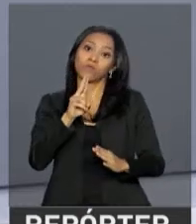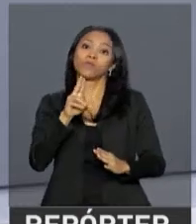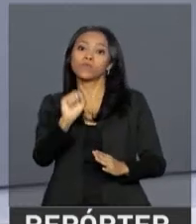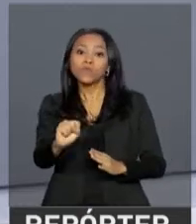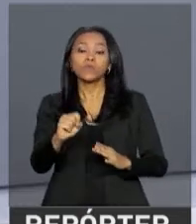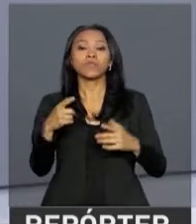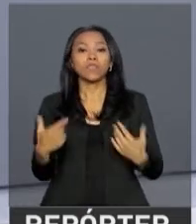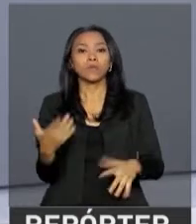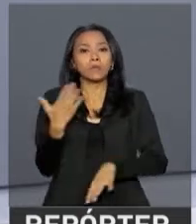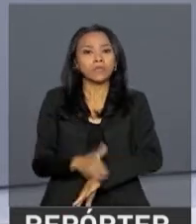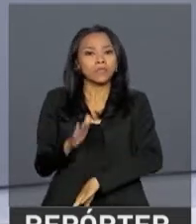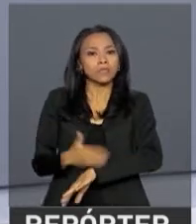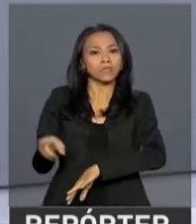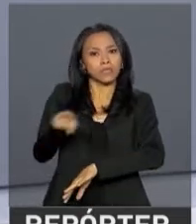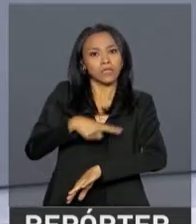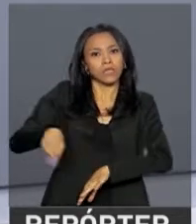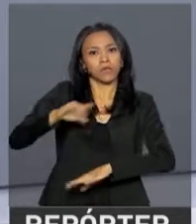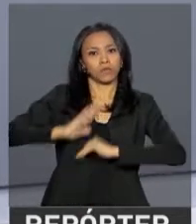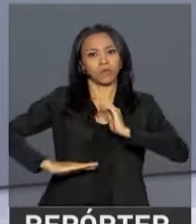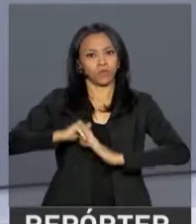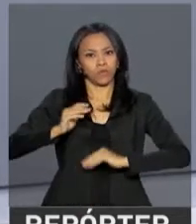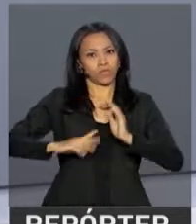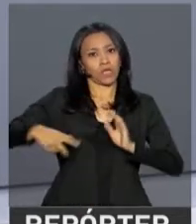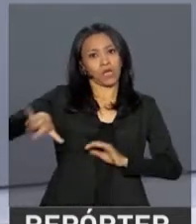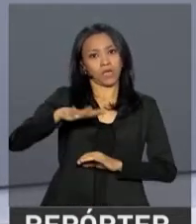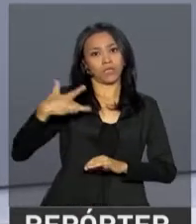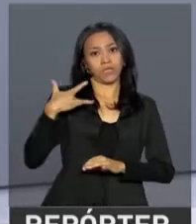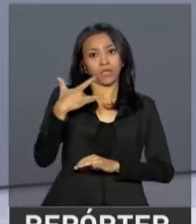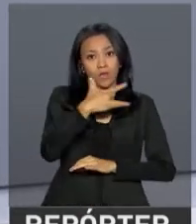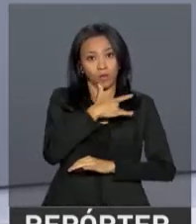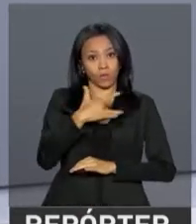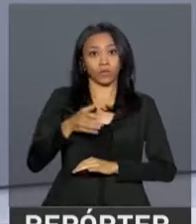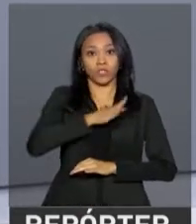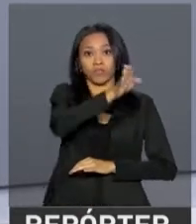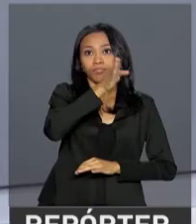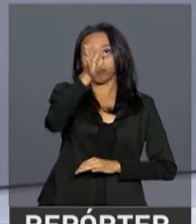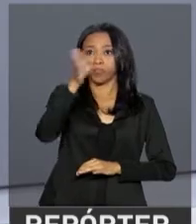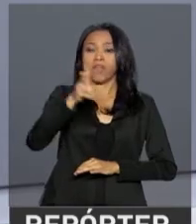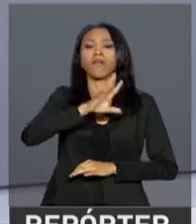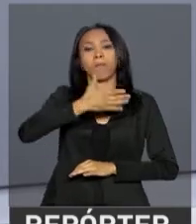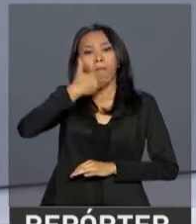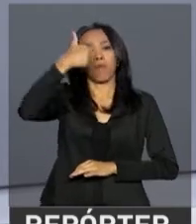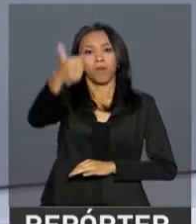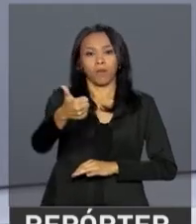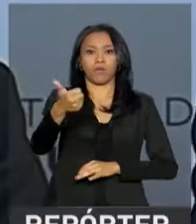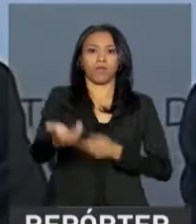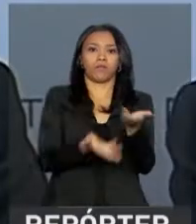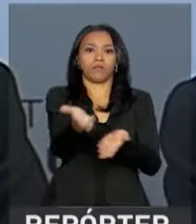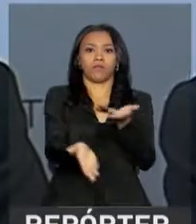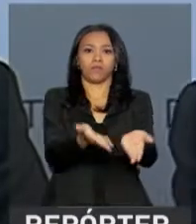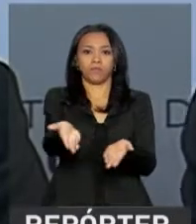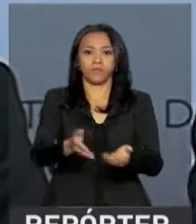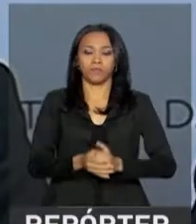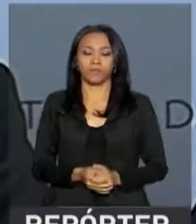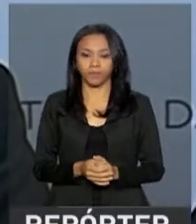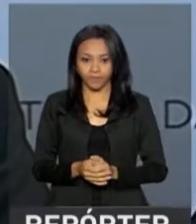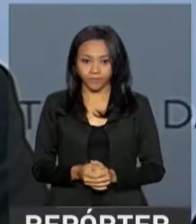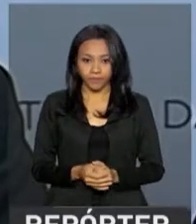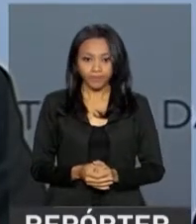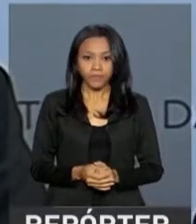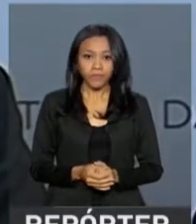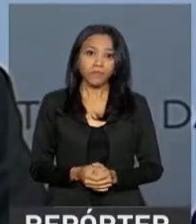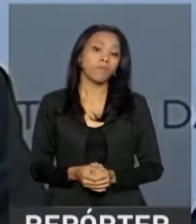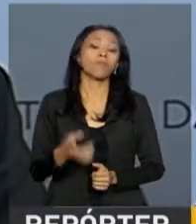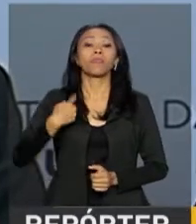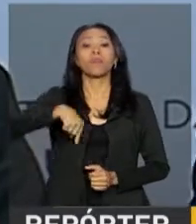qualificação dos agentes de saúde vai resultar em melhorias no atendimento à população queremos um